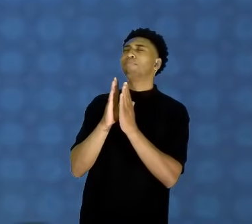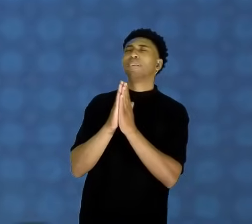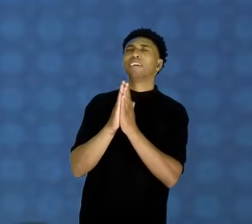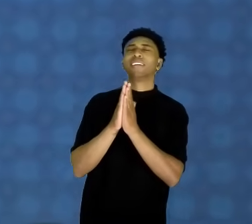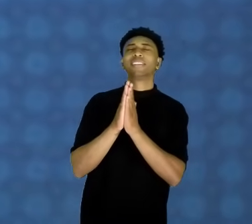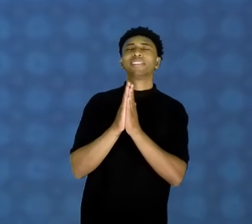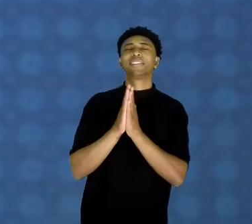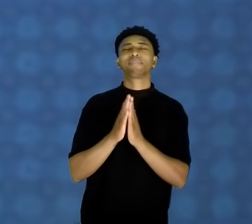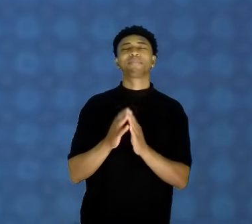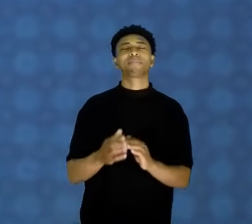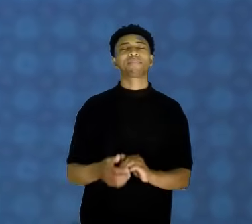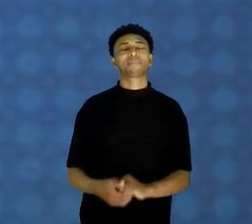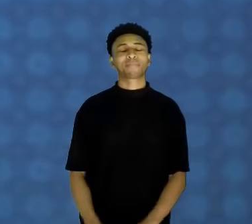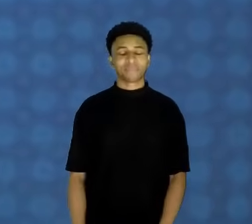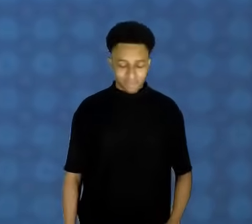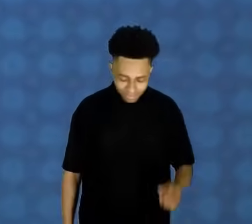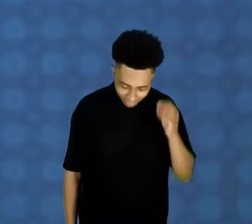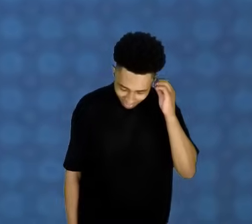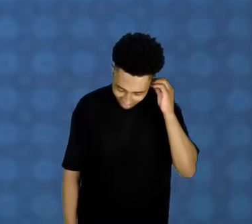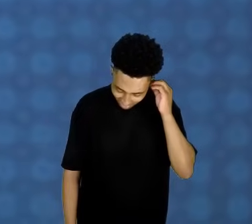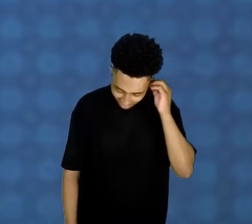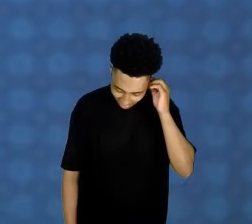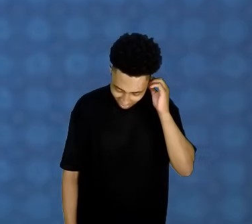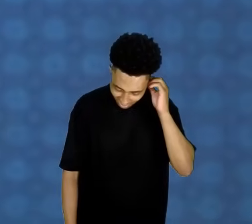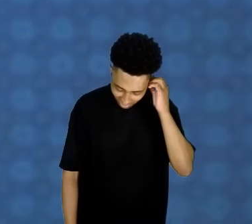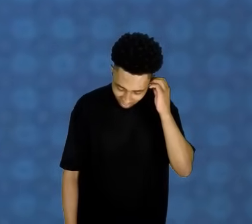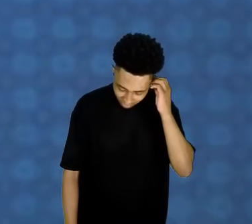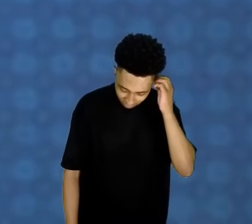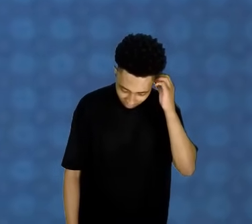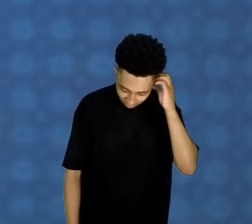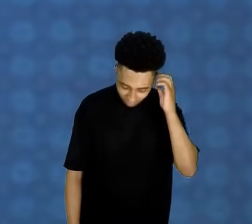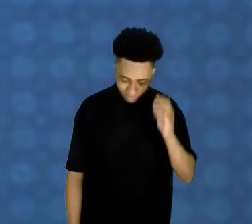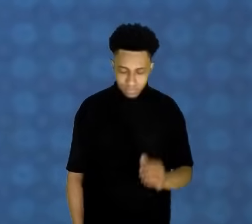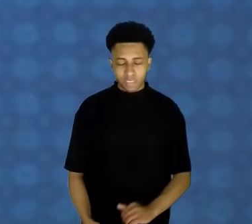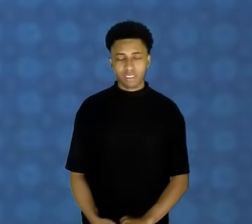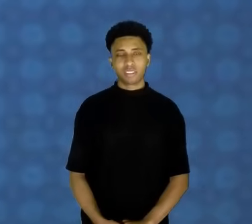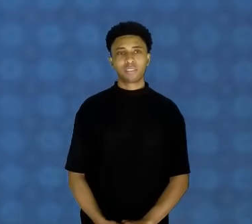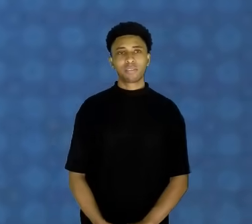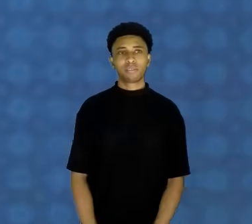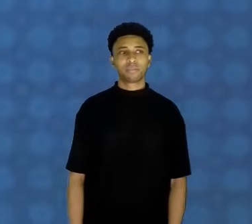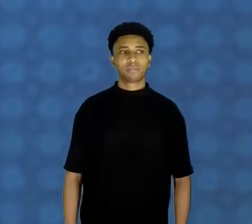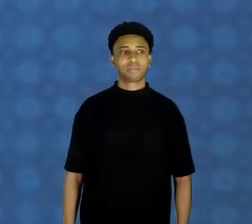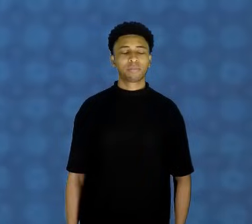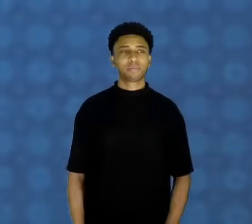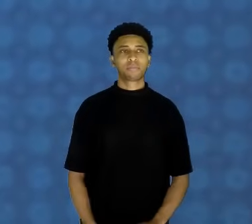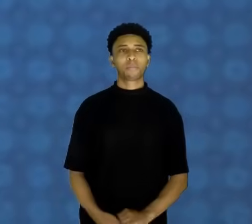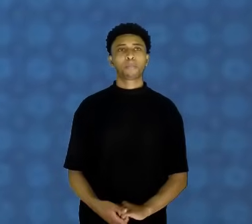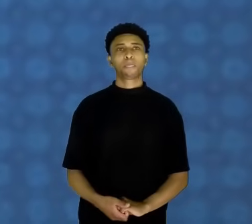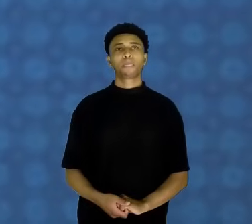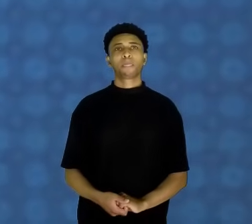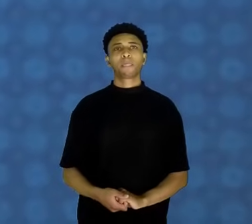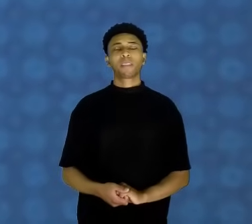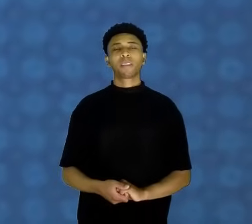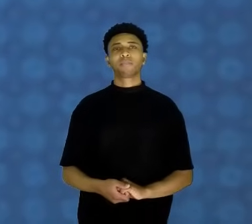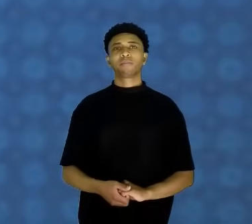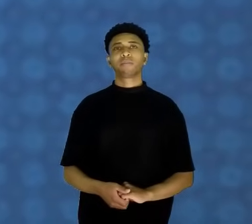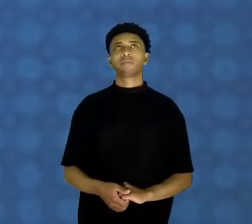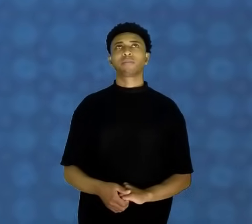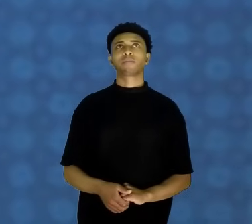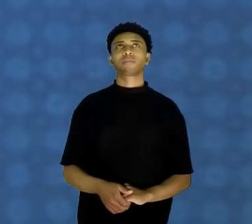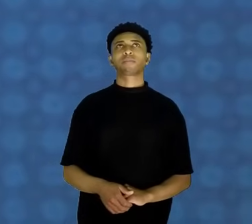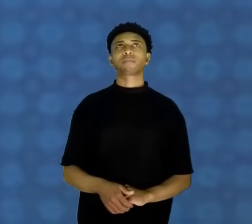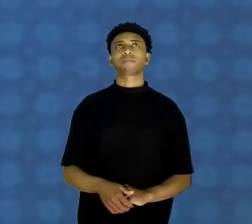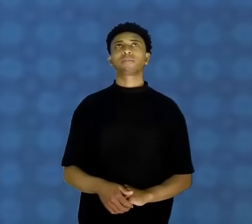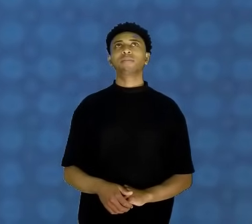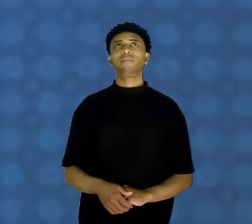colossal, teu ego é de dinossauro, e Jesus está falando, eu vou pegar teu ego, mulher, e vou deixar teu ego quase zero, porque a hora que você